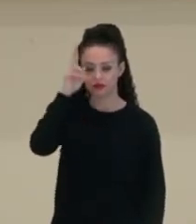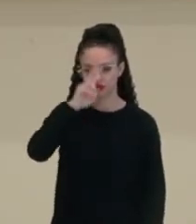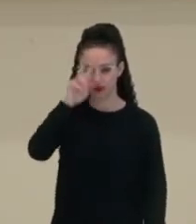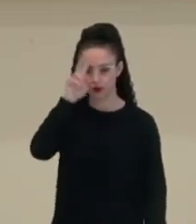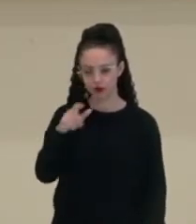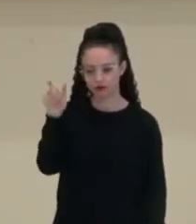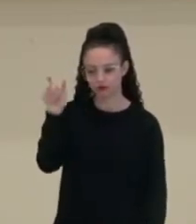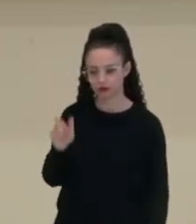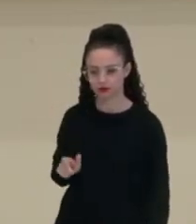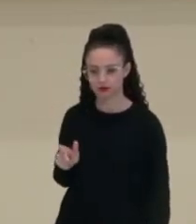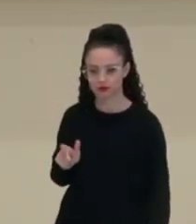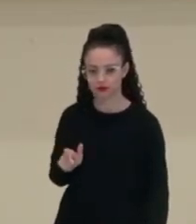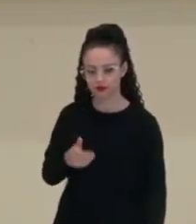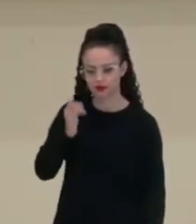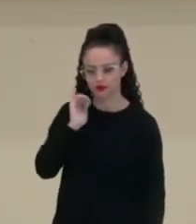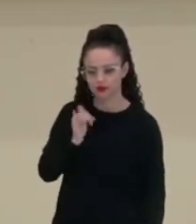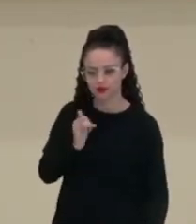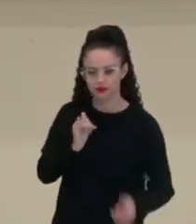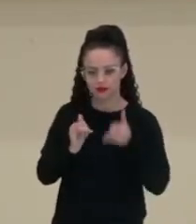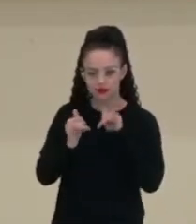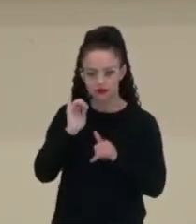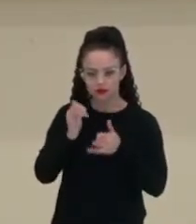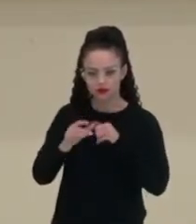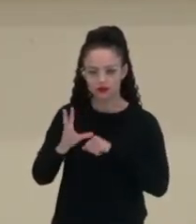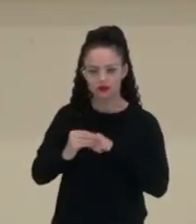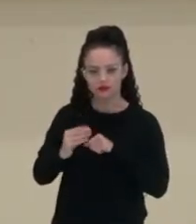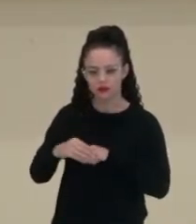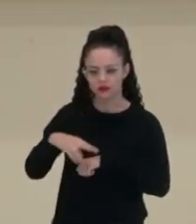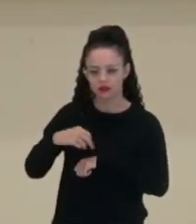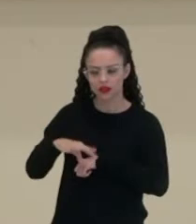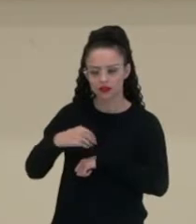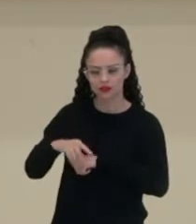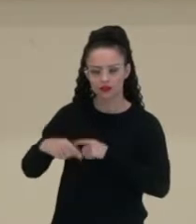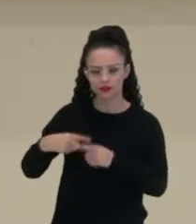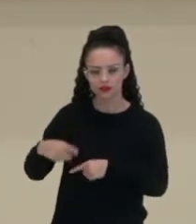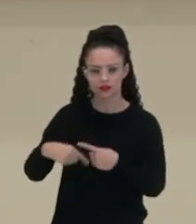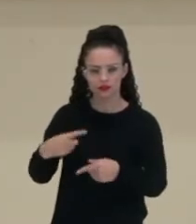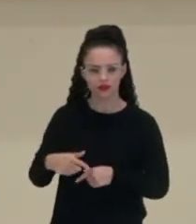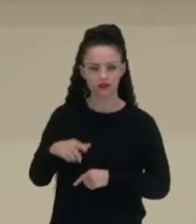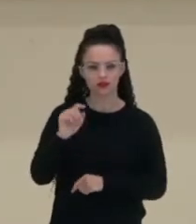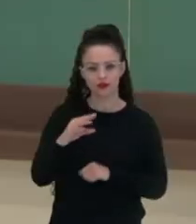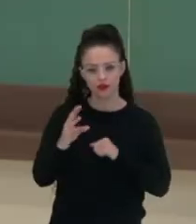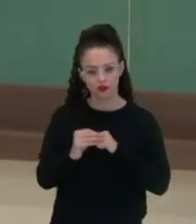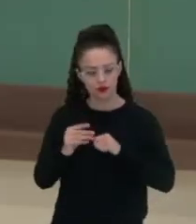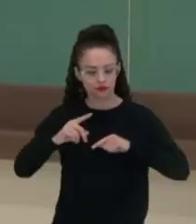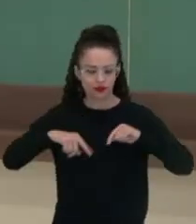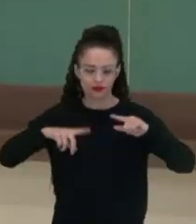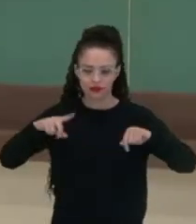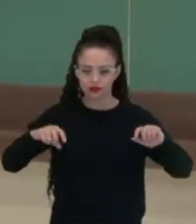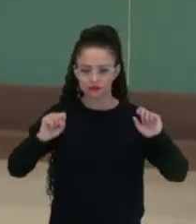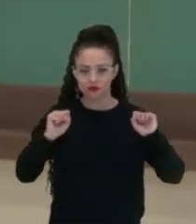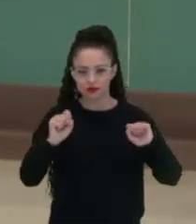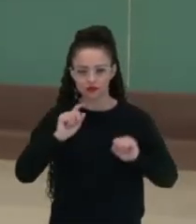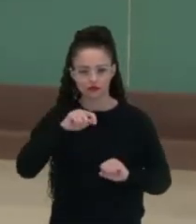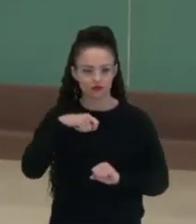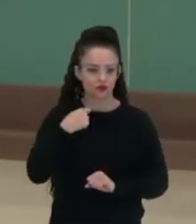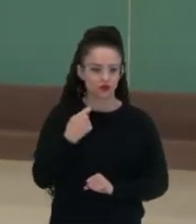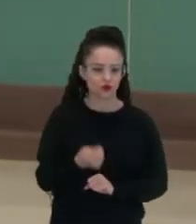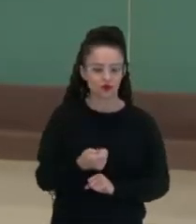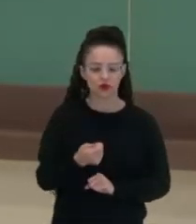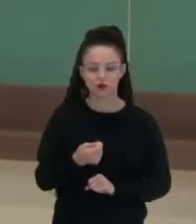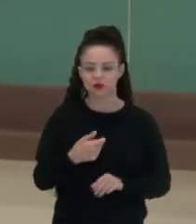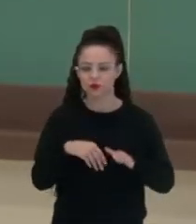né? Que através da oralidade vão passando o seu conhecimento de geração em geração. Conhecimento esse variado, né? Que pode ser sobre